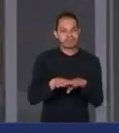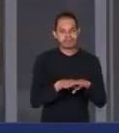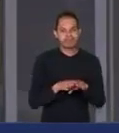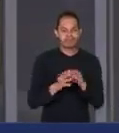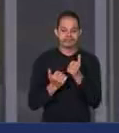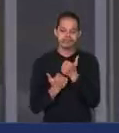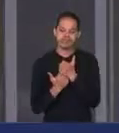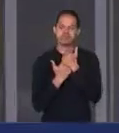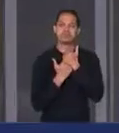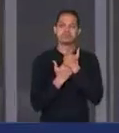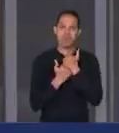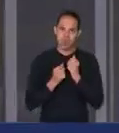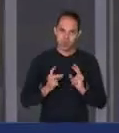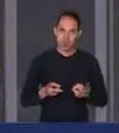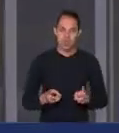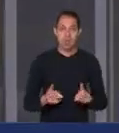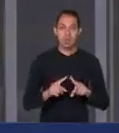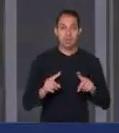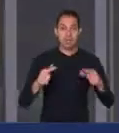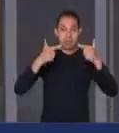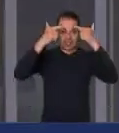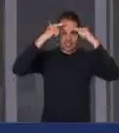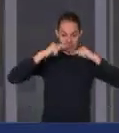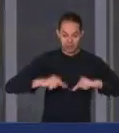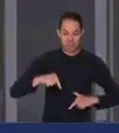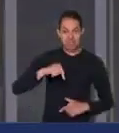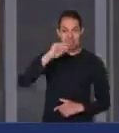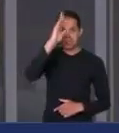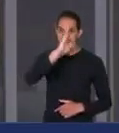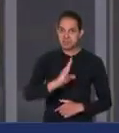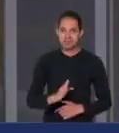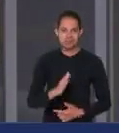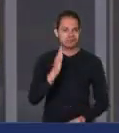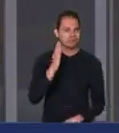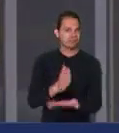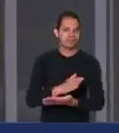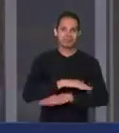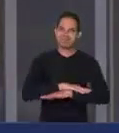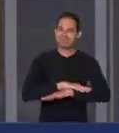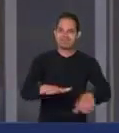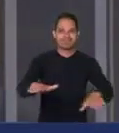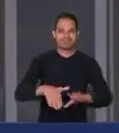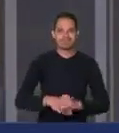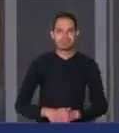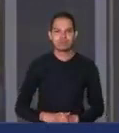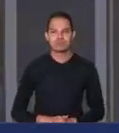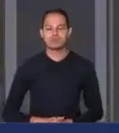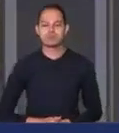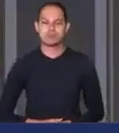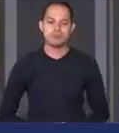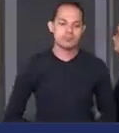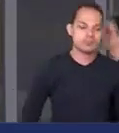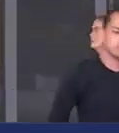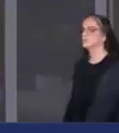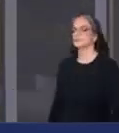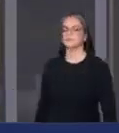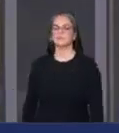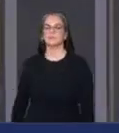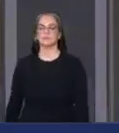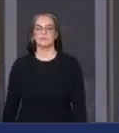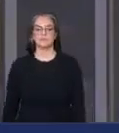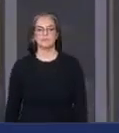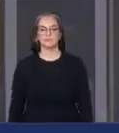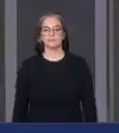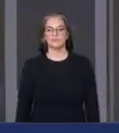sustentável. Mas essa neutralidade no Brasil atual acabou. O Tribunal Superior Eleitoral tem mostrado que tem um